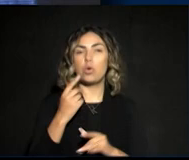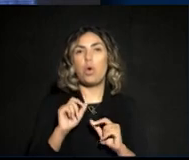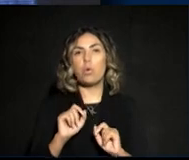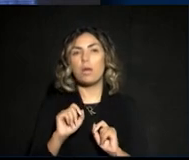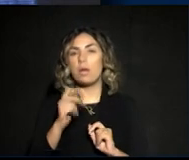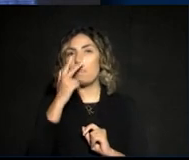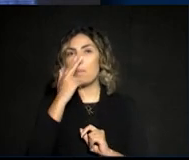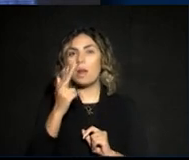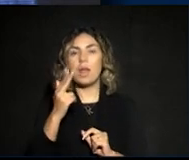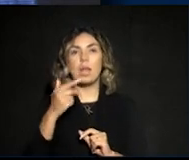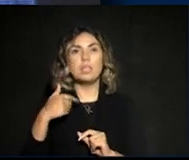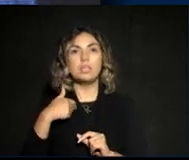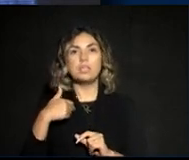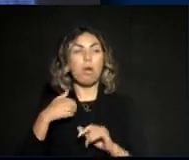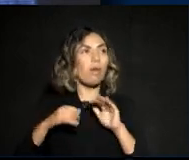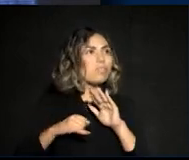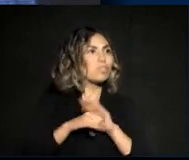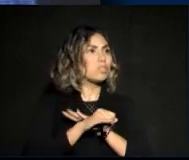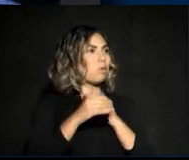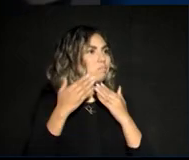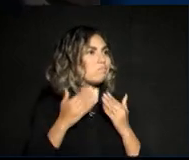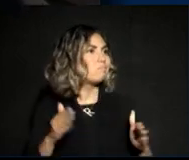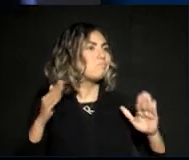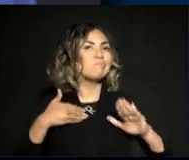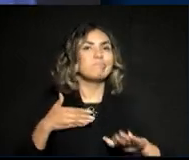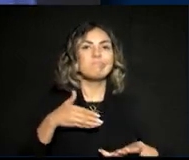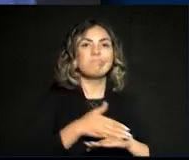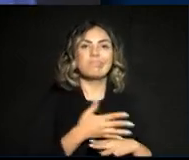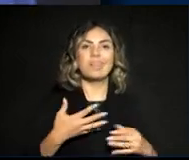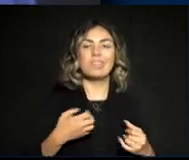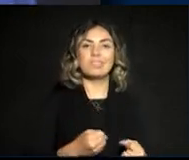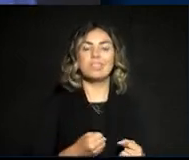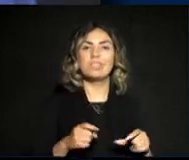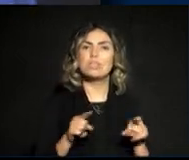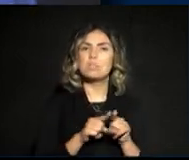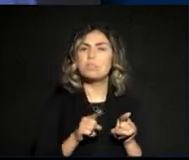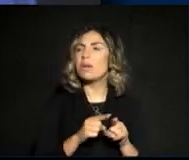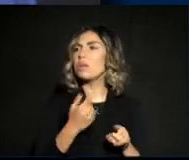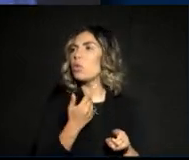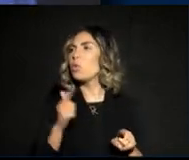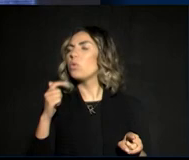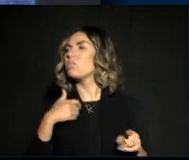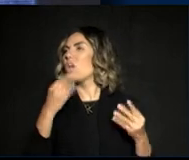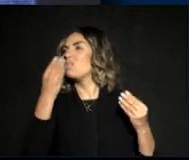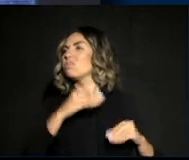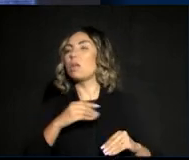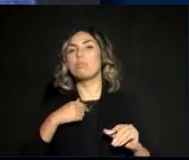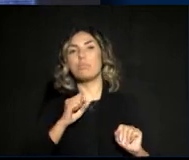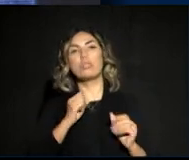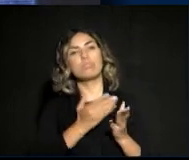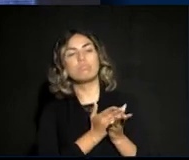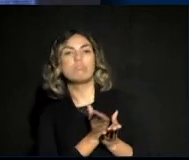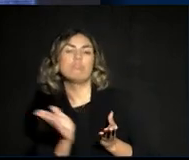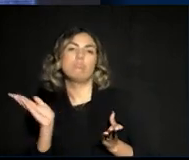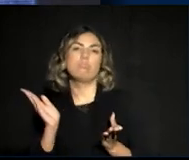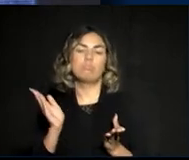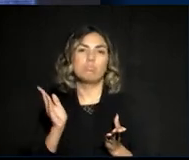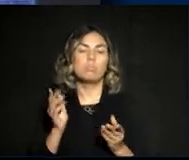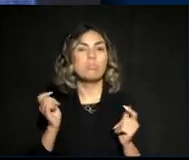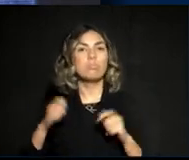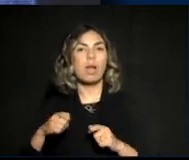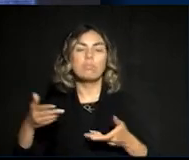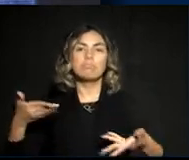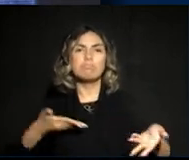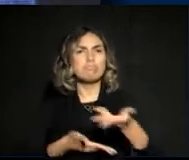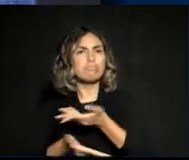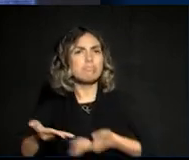passou a ser a porta de entrada para demanda dos investidores e a porta para saída das demandas o direcionamento das demandas a